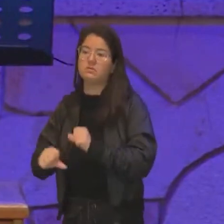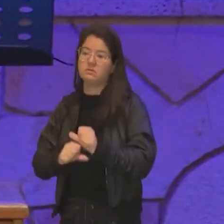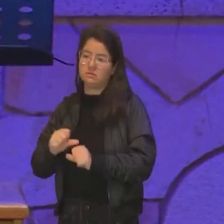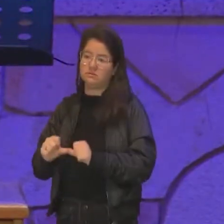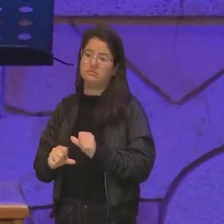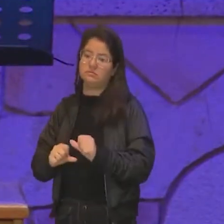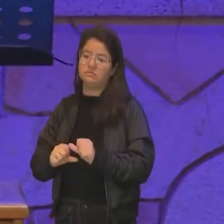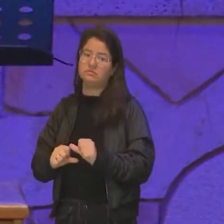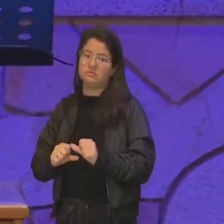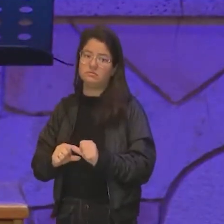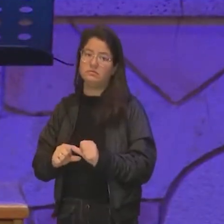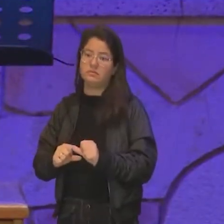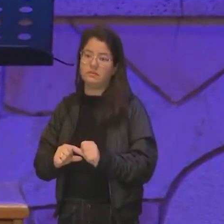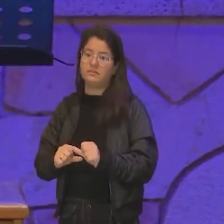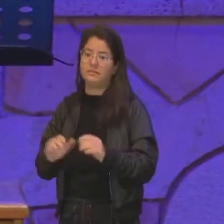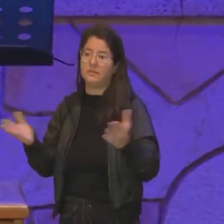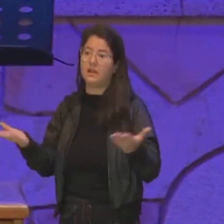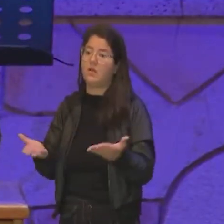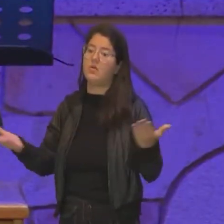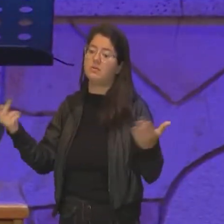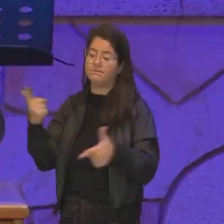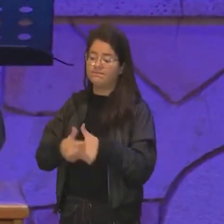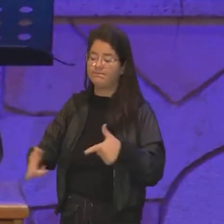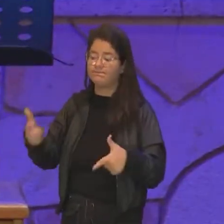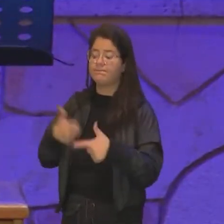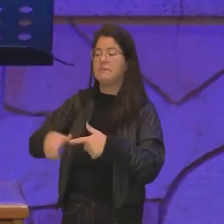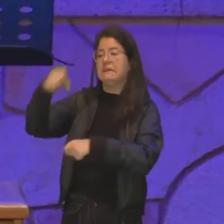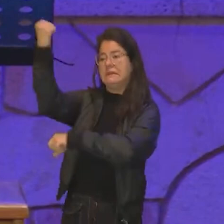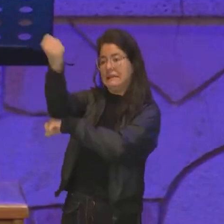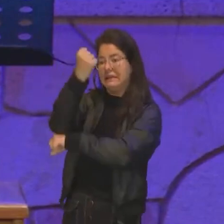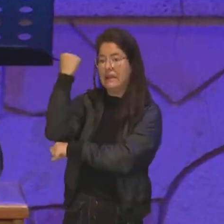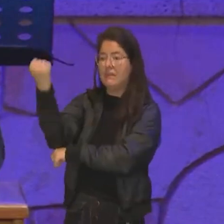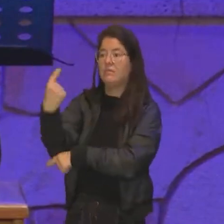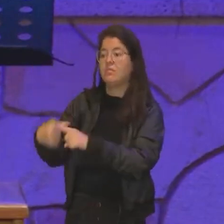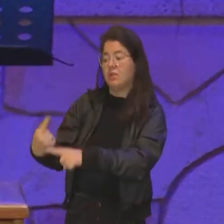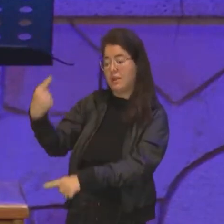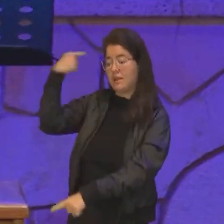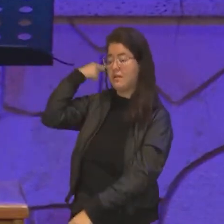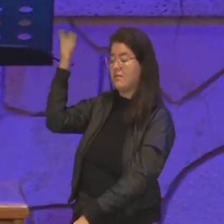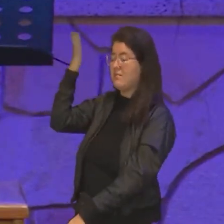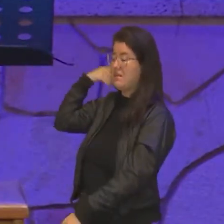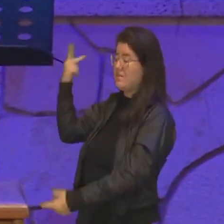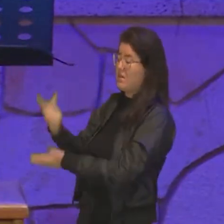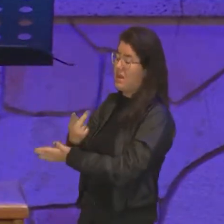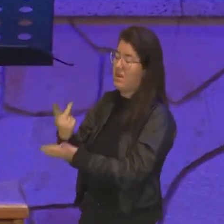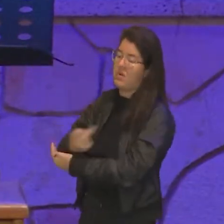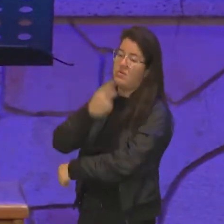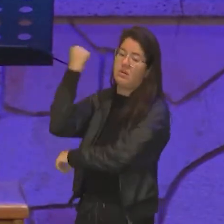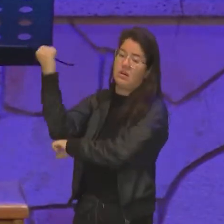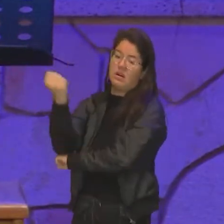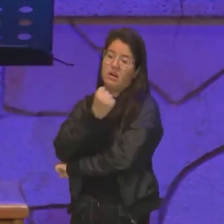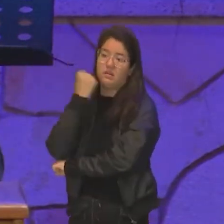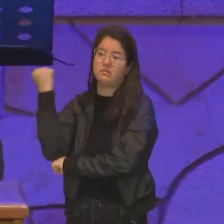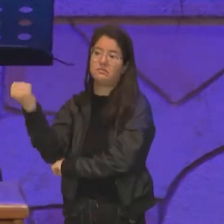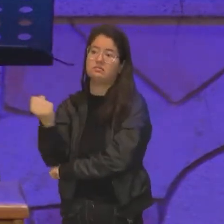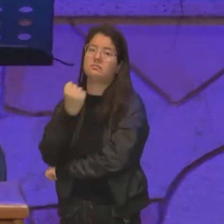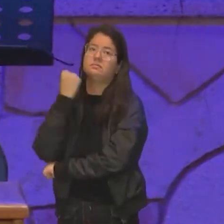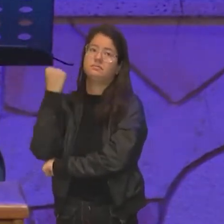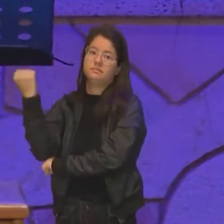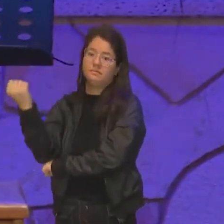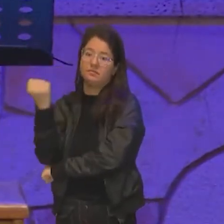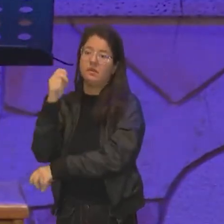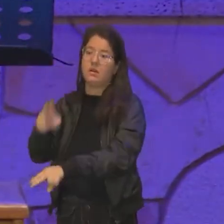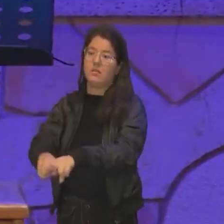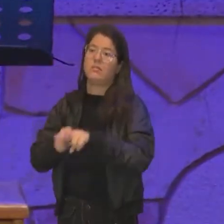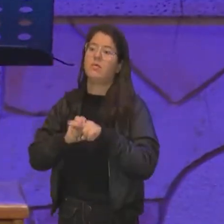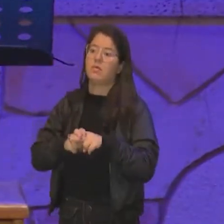está provocando um problema, um desconforto, uma inquietude naquilo que eu estou vivendo hoje por conta daquilo